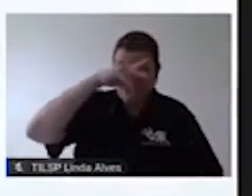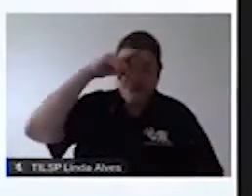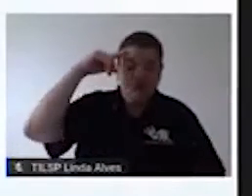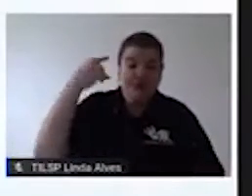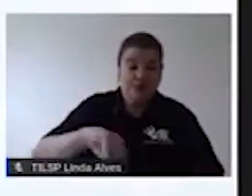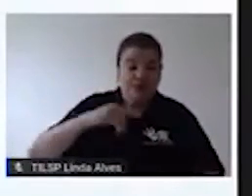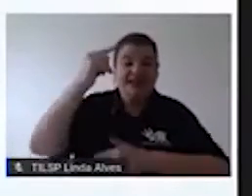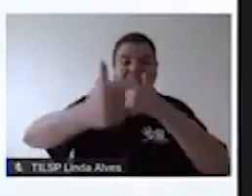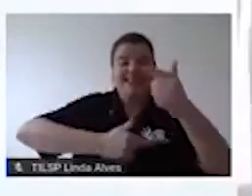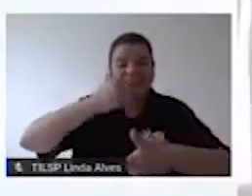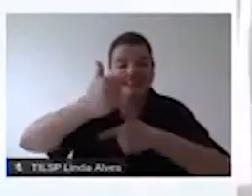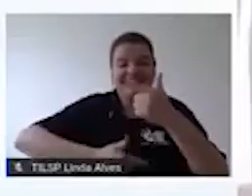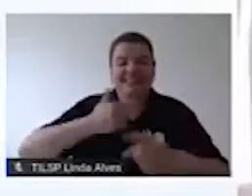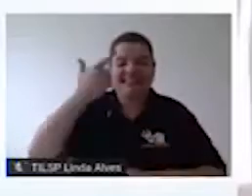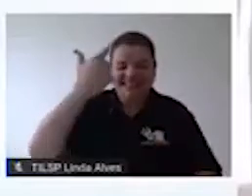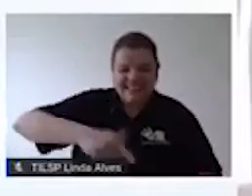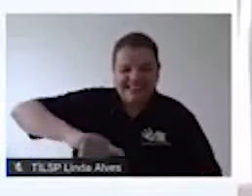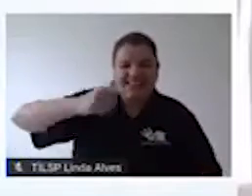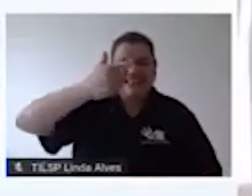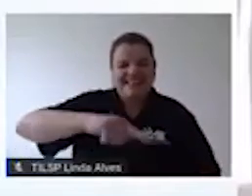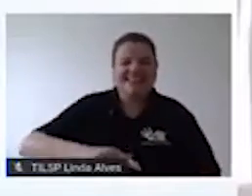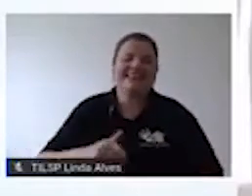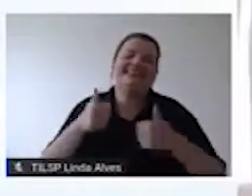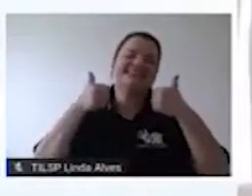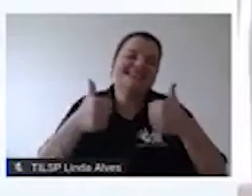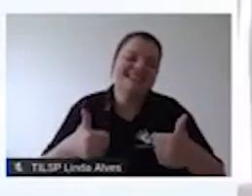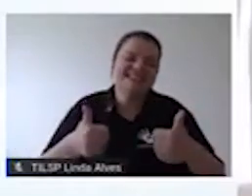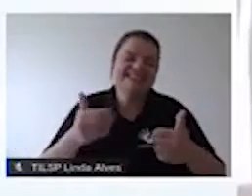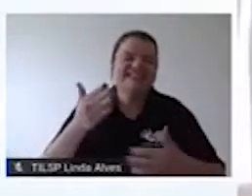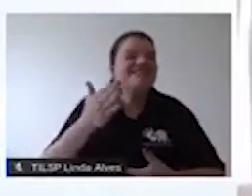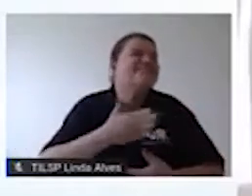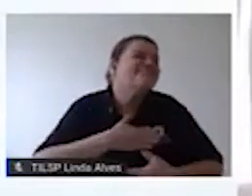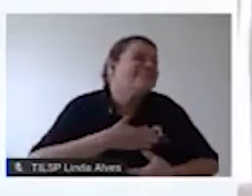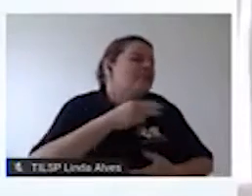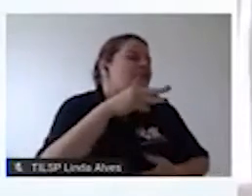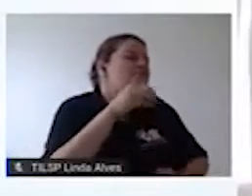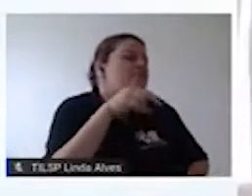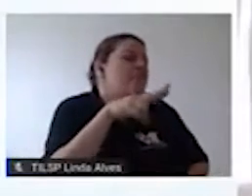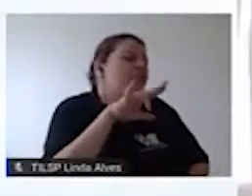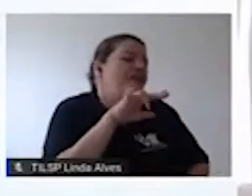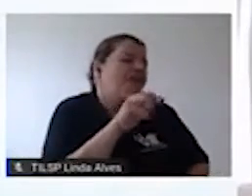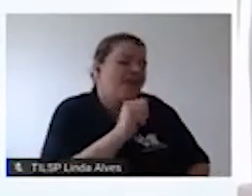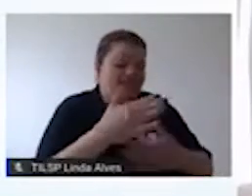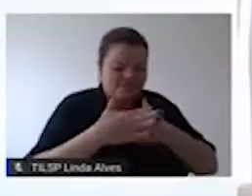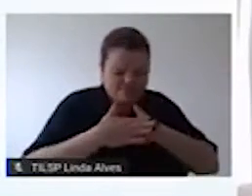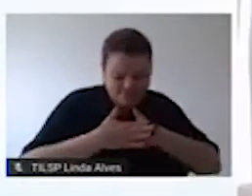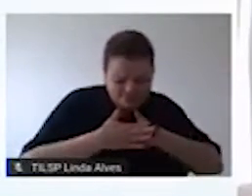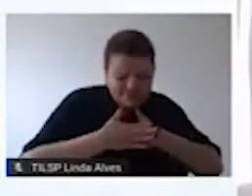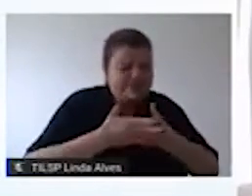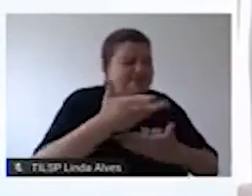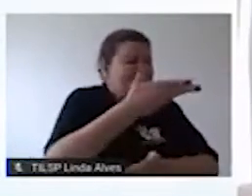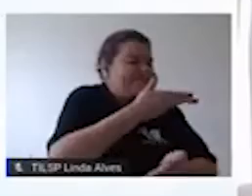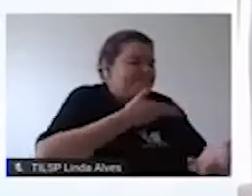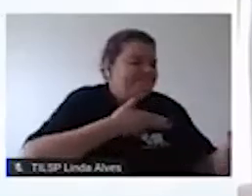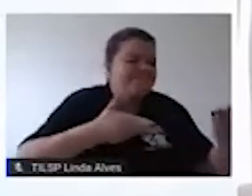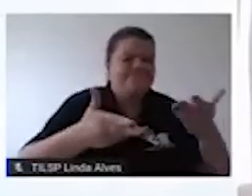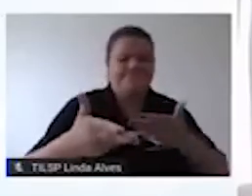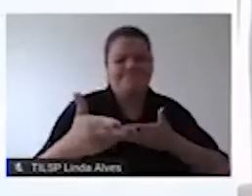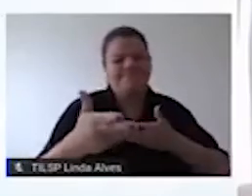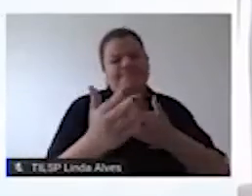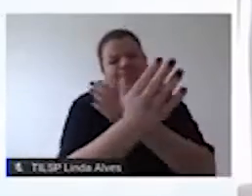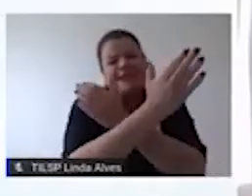aí e fazer mais coisas, né? Sim. Isso aí. Mônica, querida, saiba que é recíproco. Também